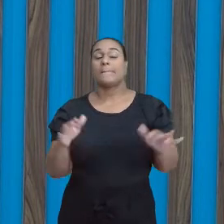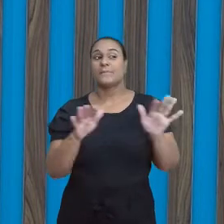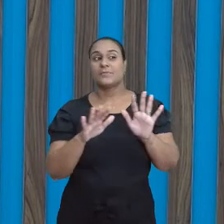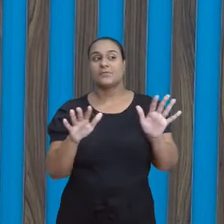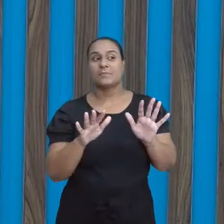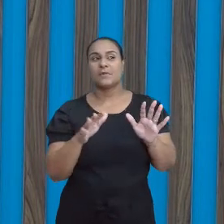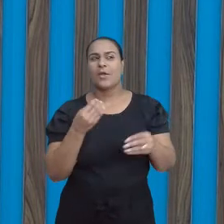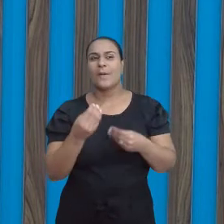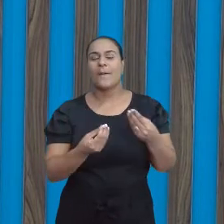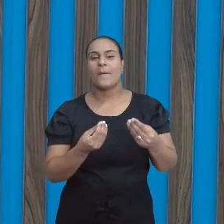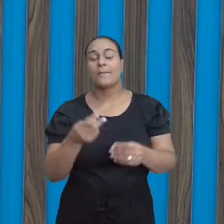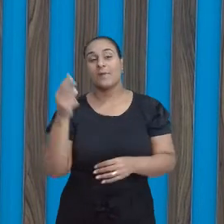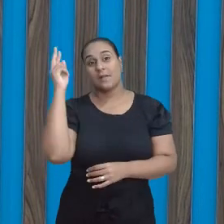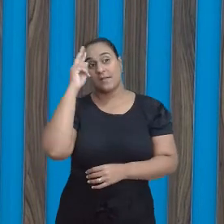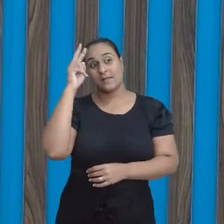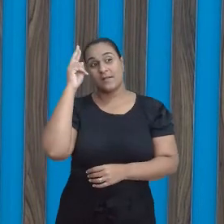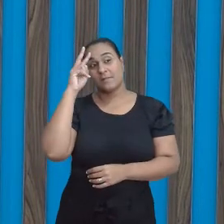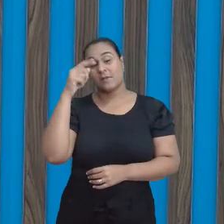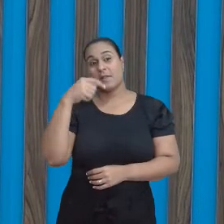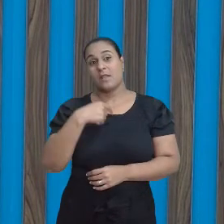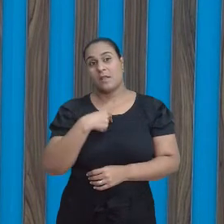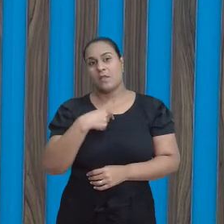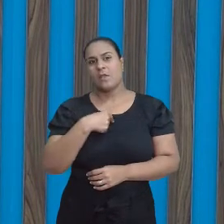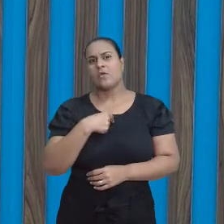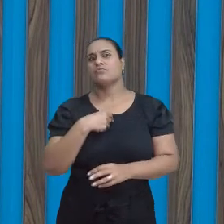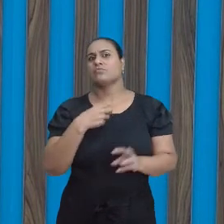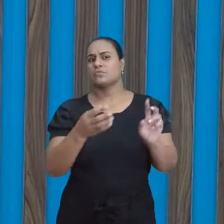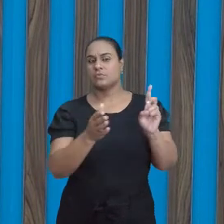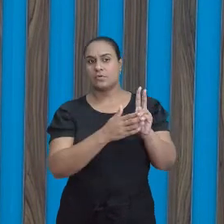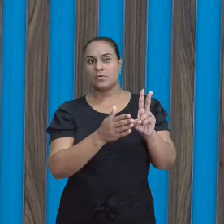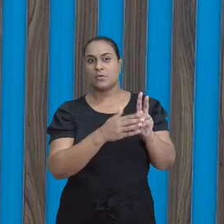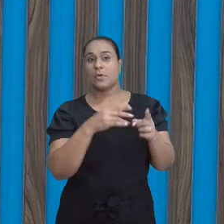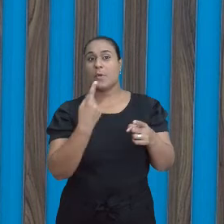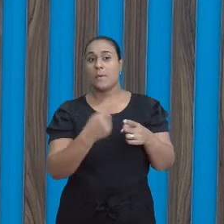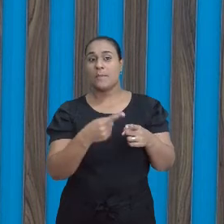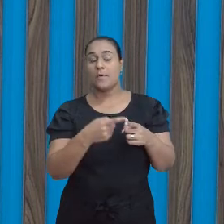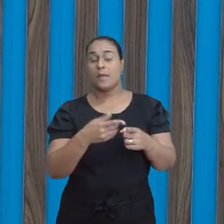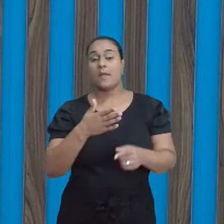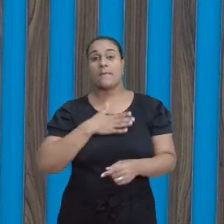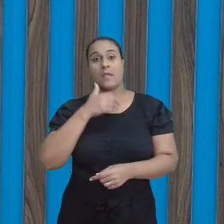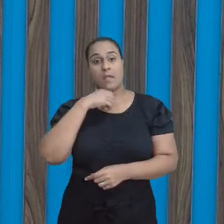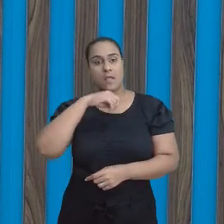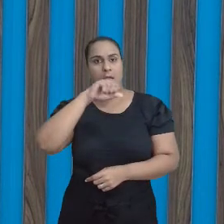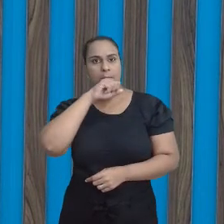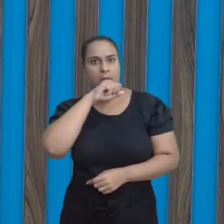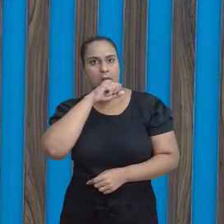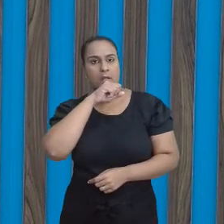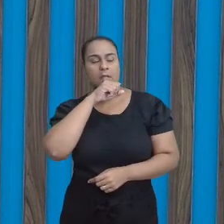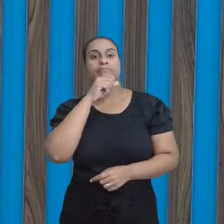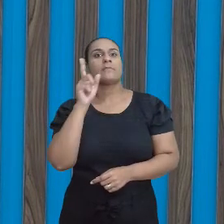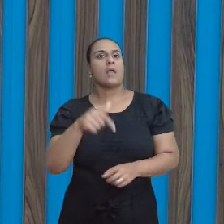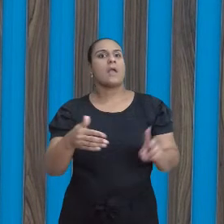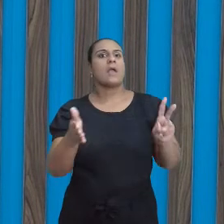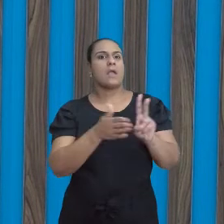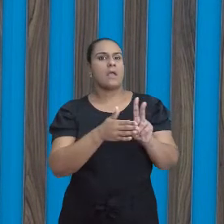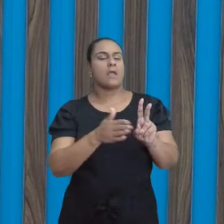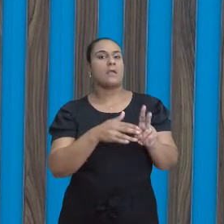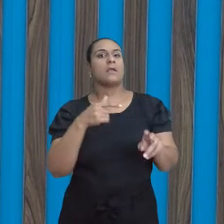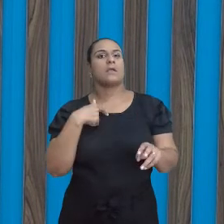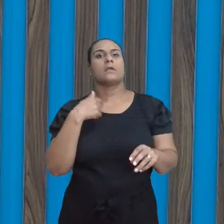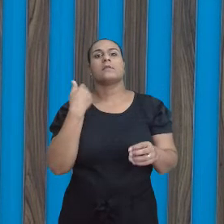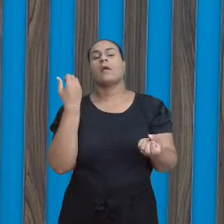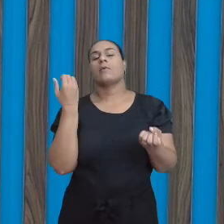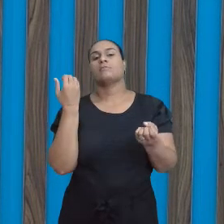o seguinte, lembre-se disso, eu me declaro índio porque minha mãe é índio, eu sou índio e preservo muito minha